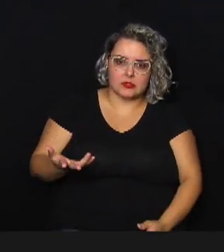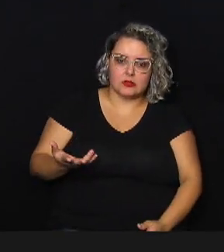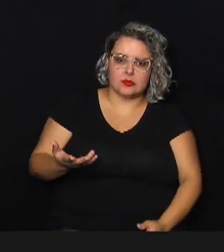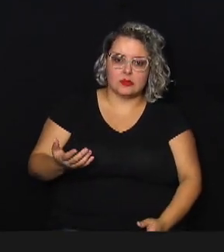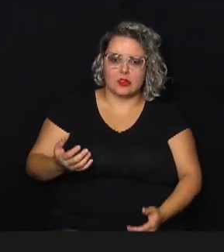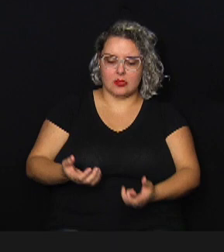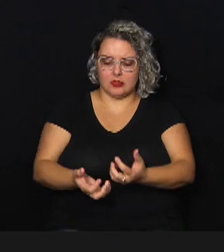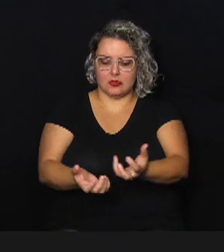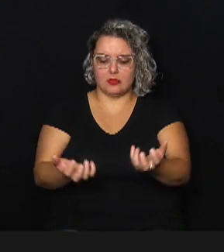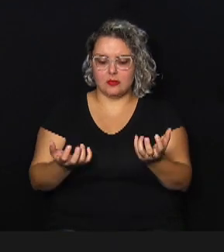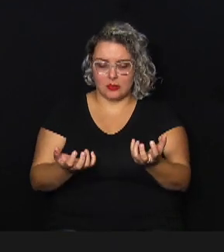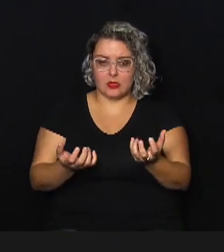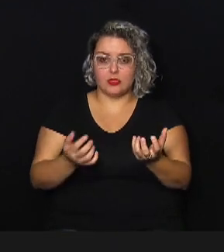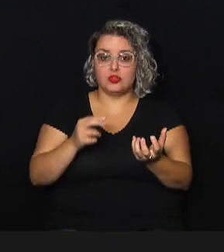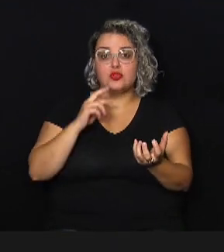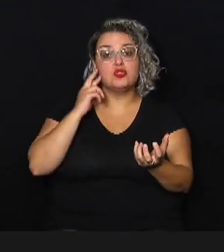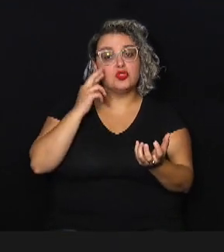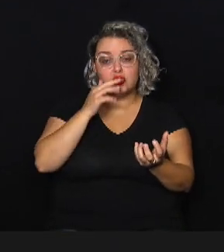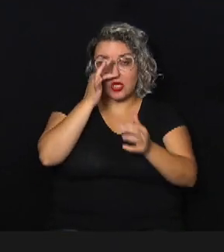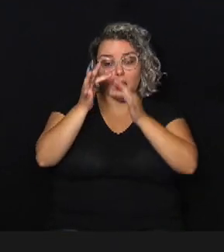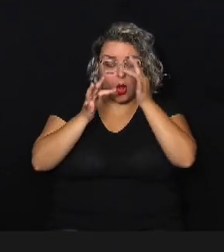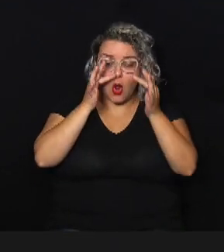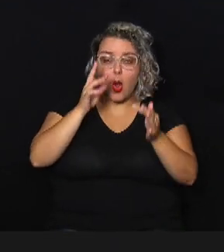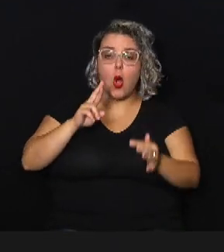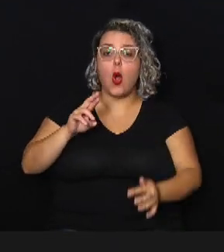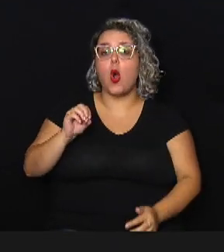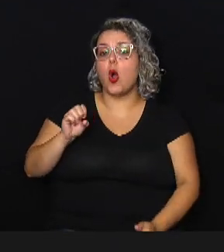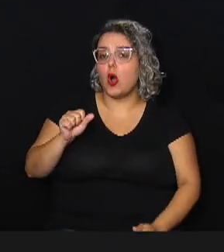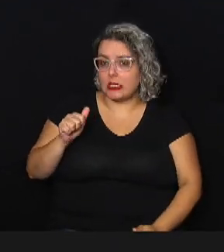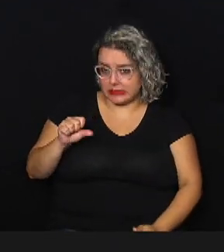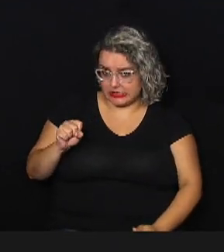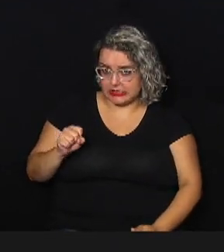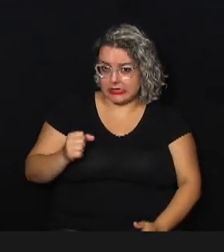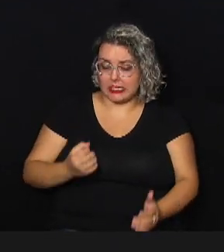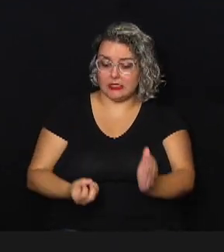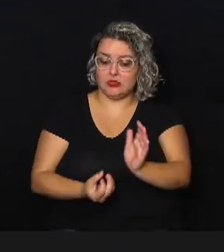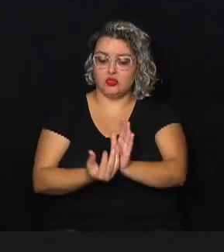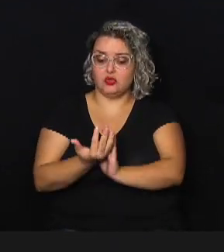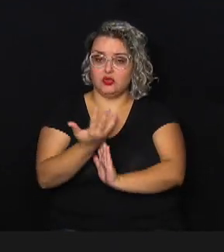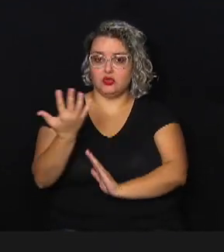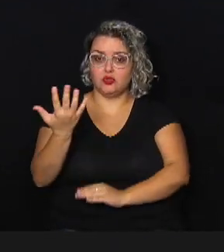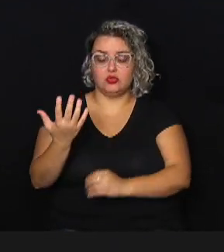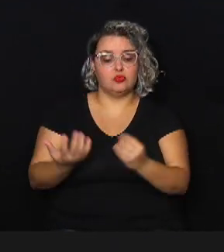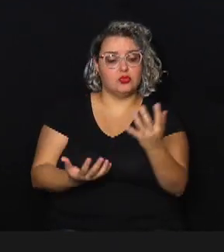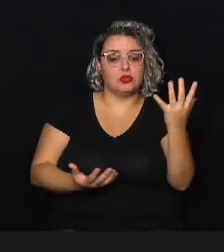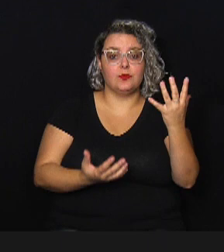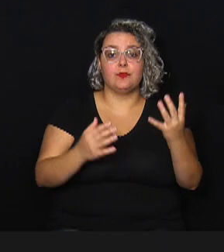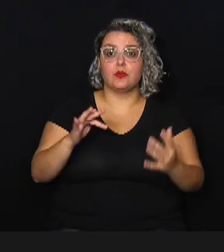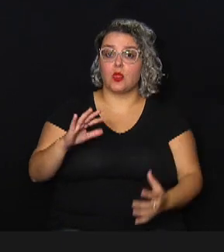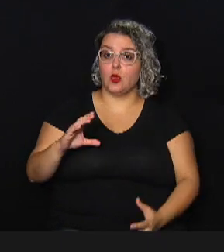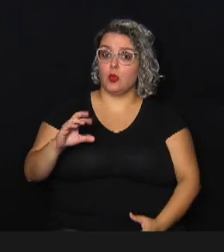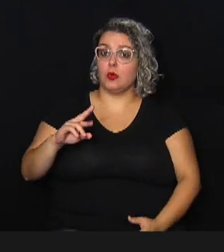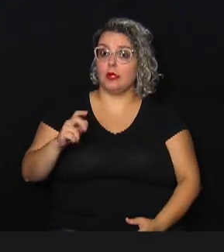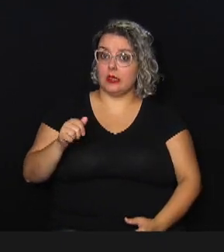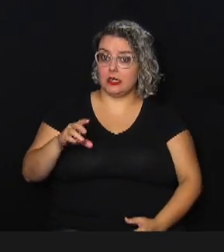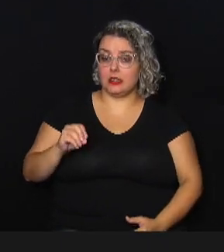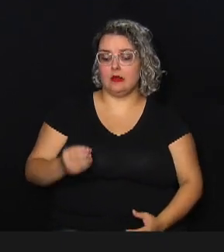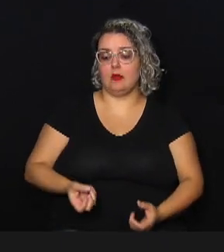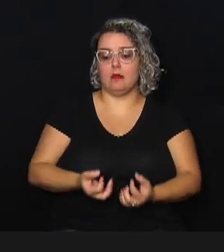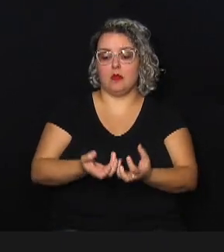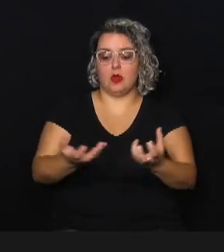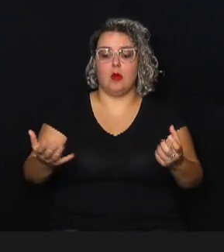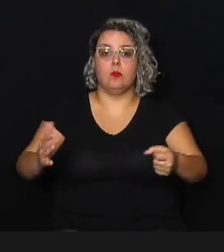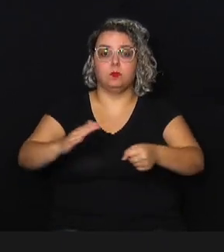nascer os cravos. Tá? E esses cravos começam a nascer de maneira descontrolada e acabam ocupando todo aquele